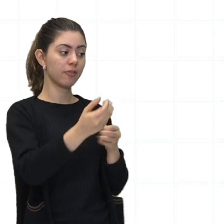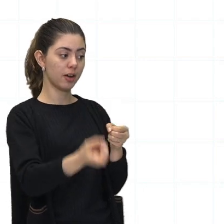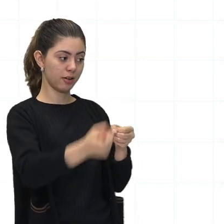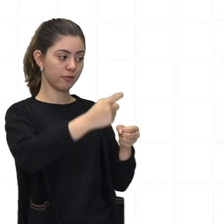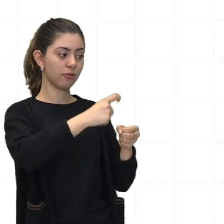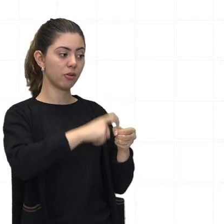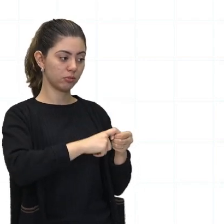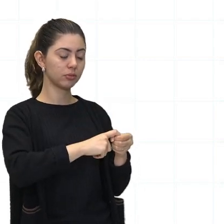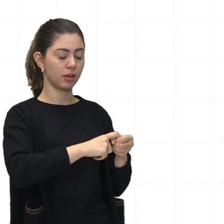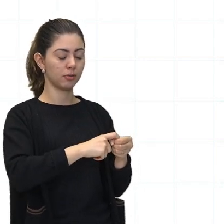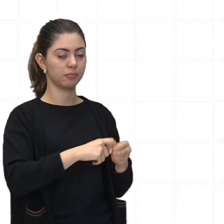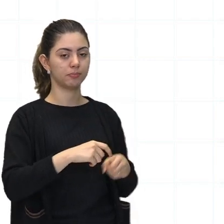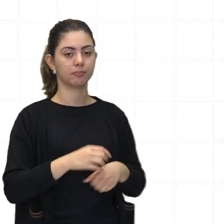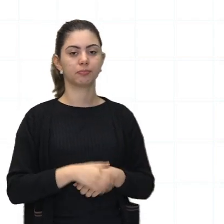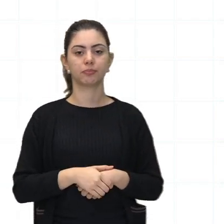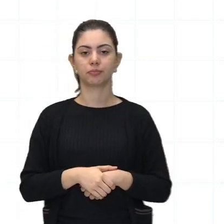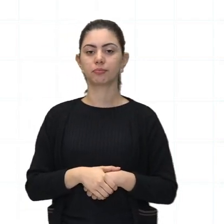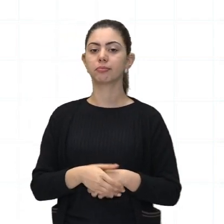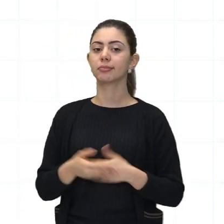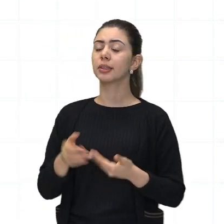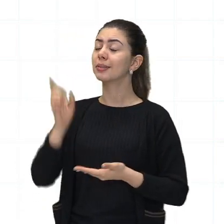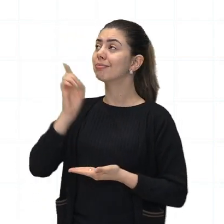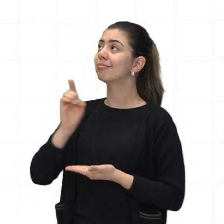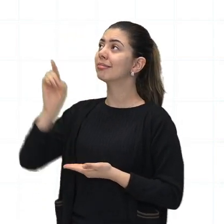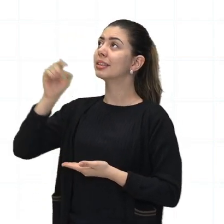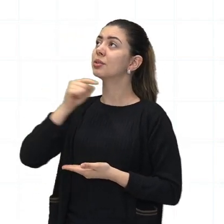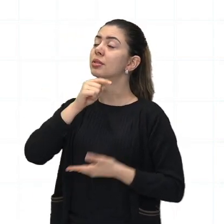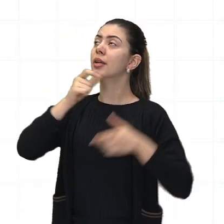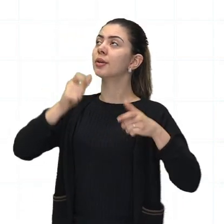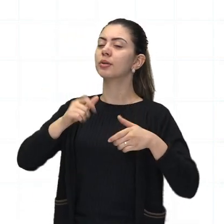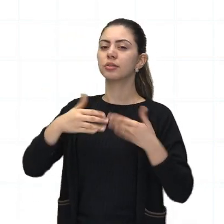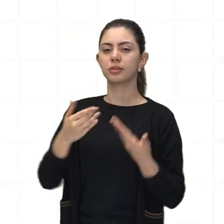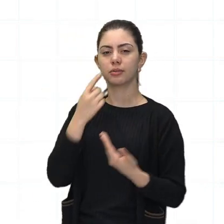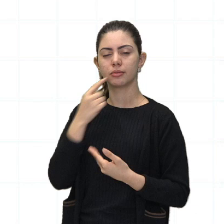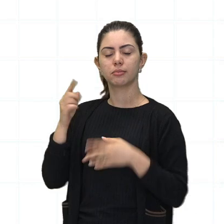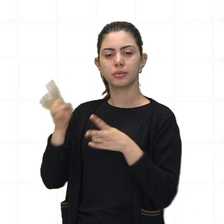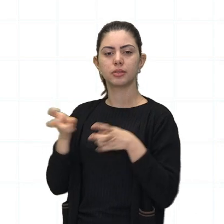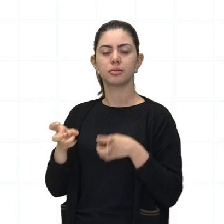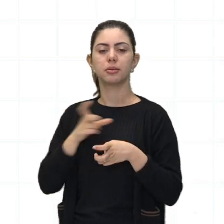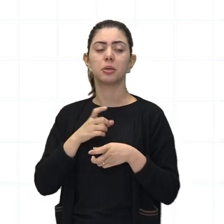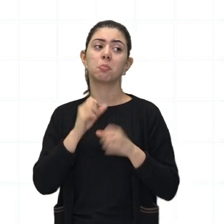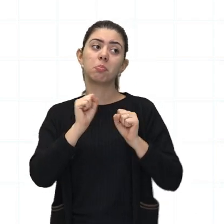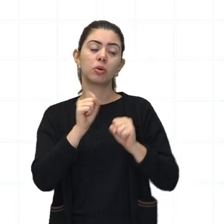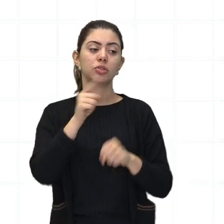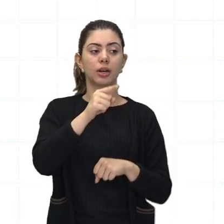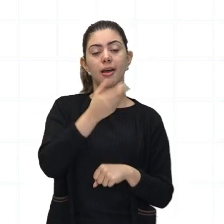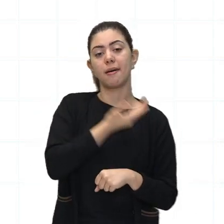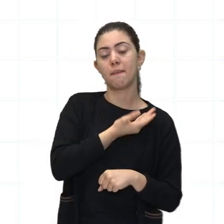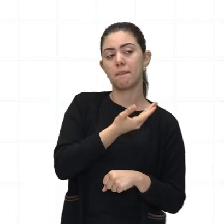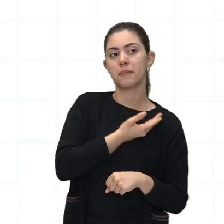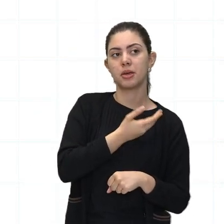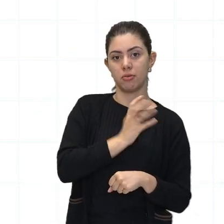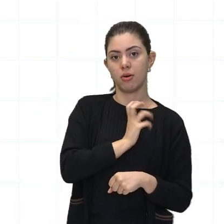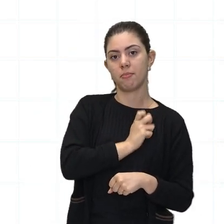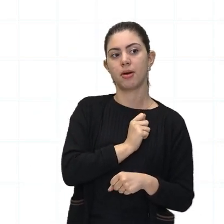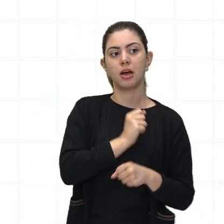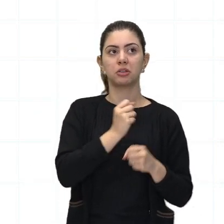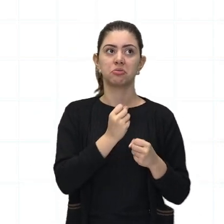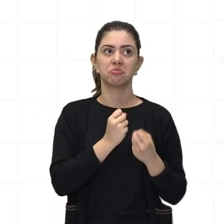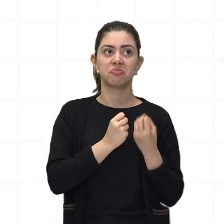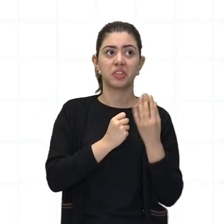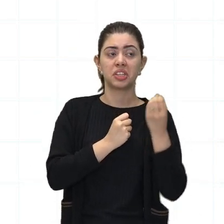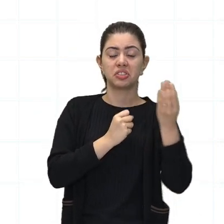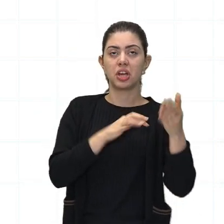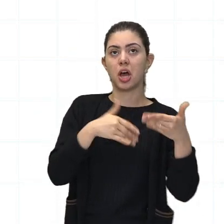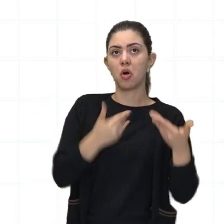terminar o prazo. Ai Deus, onde está ele? Também a gente pode interpretar que esse amado pode ter ido para alguma guerra, para alguma viagem, alguma ideia de